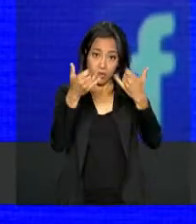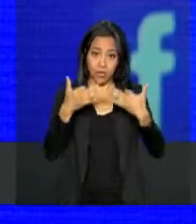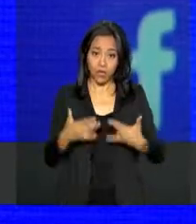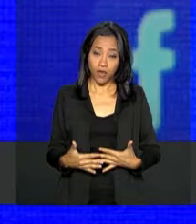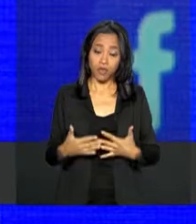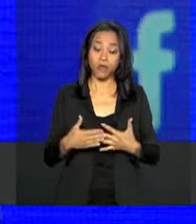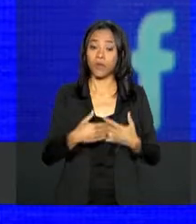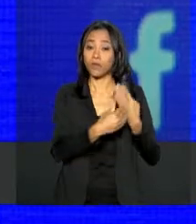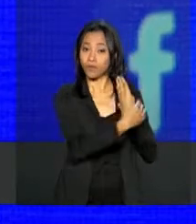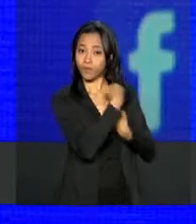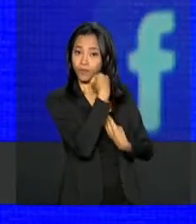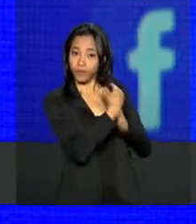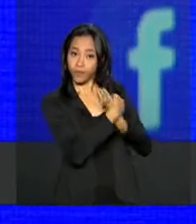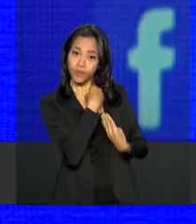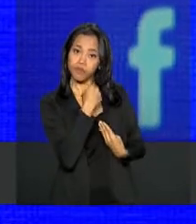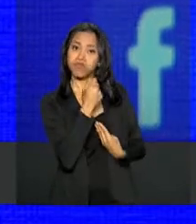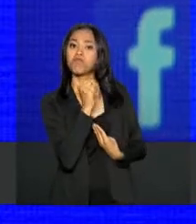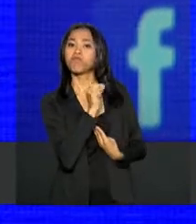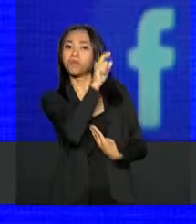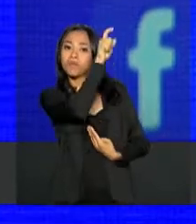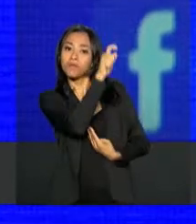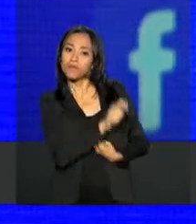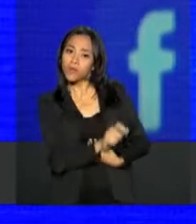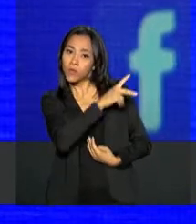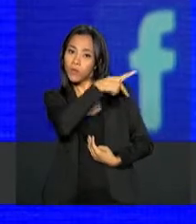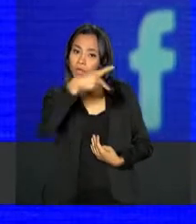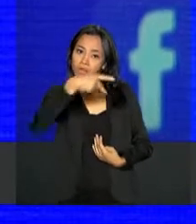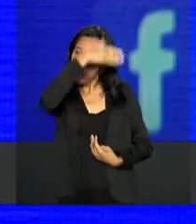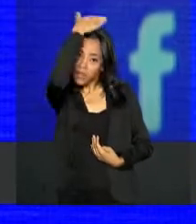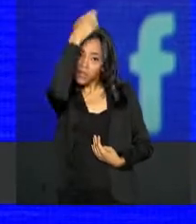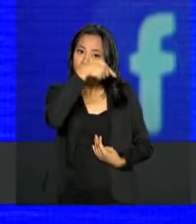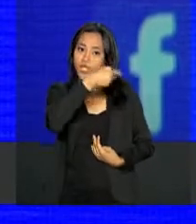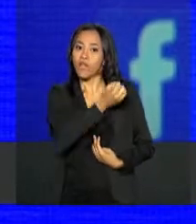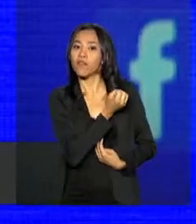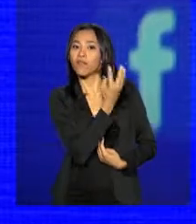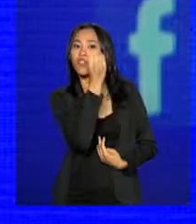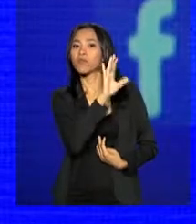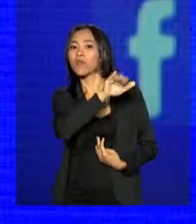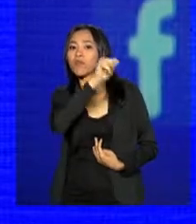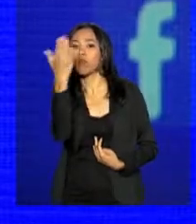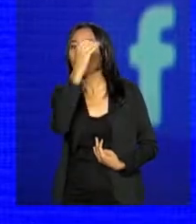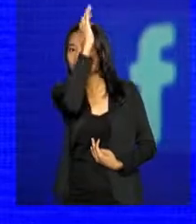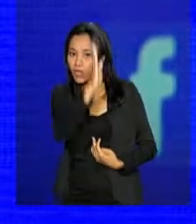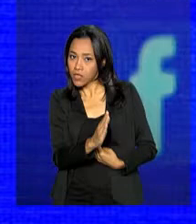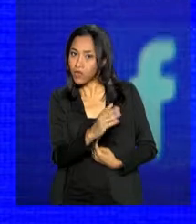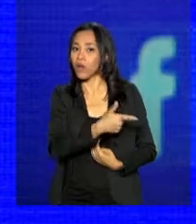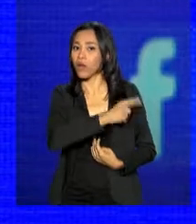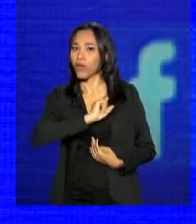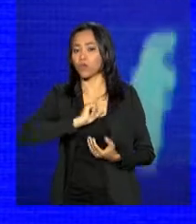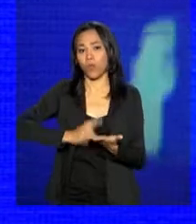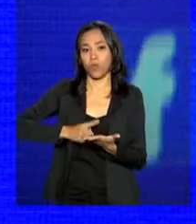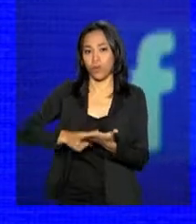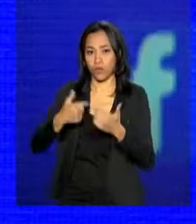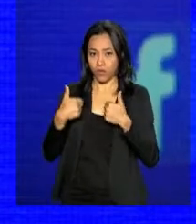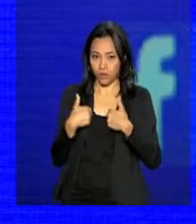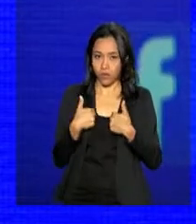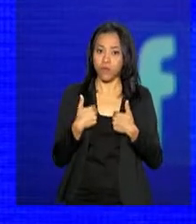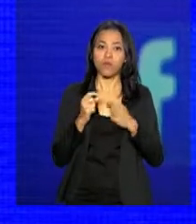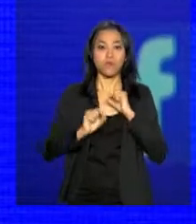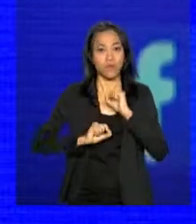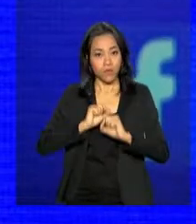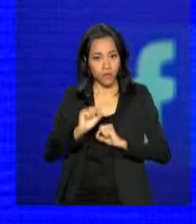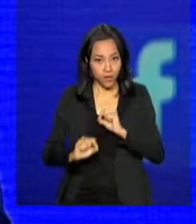da república que mesmo fora do brasil nesses últimos dias tratou é com